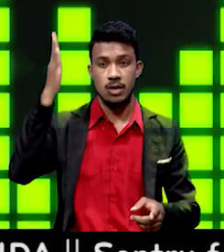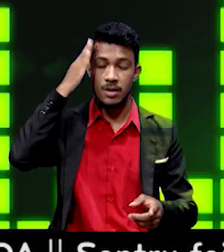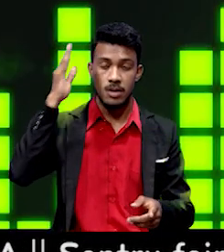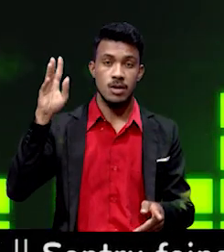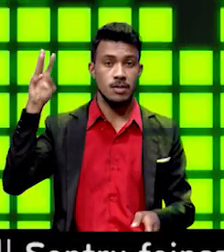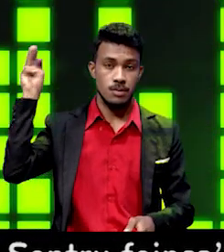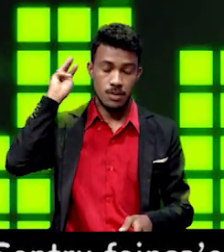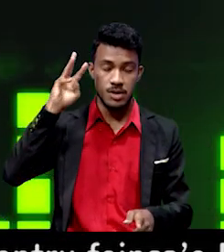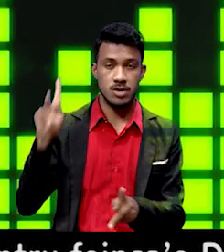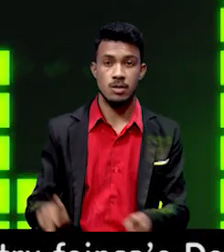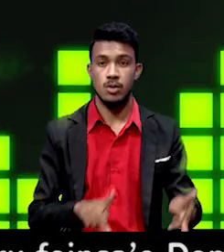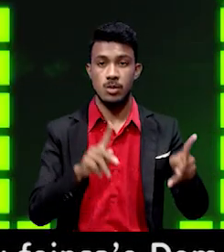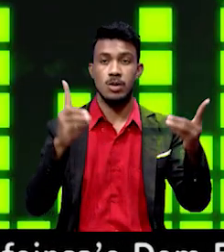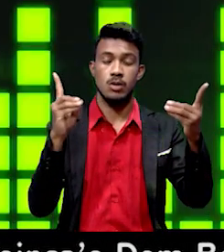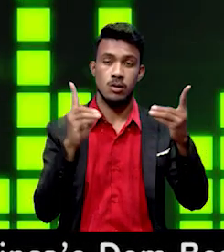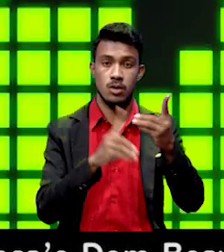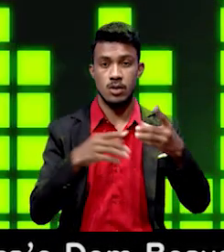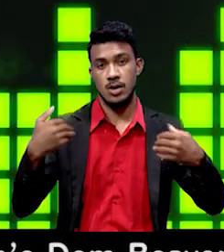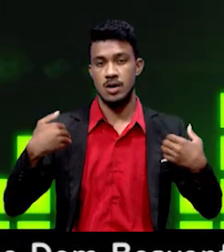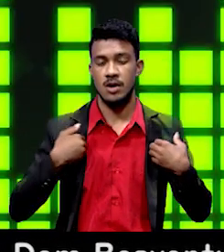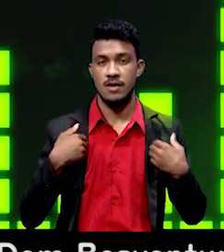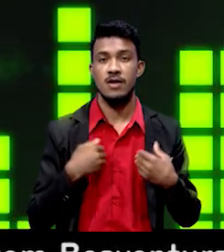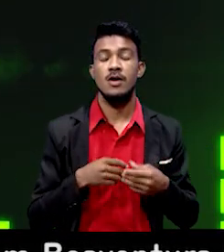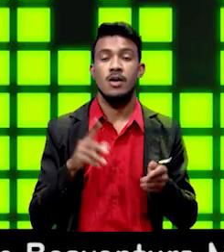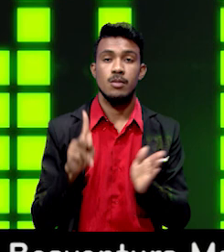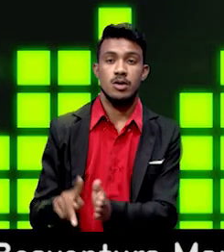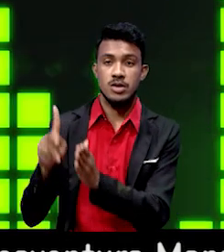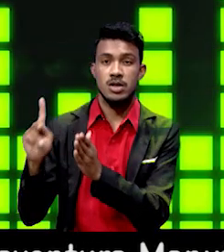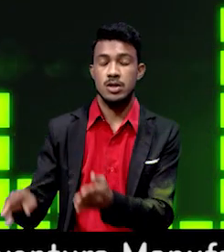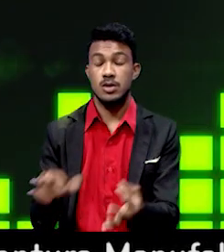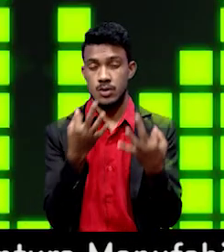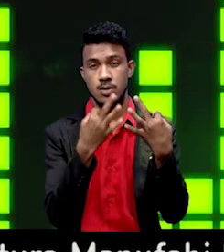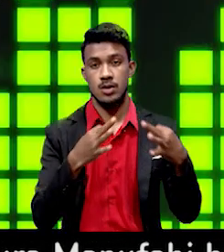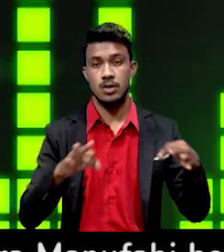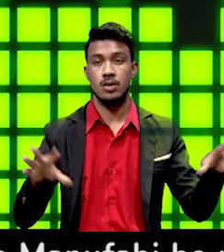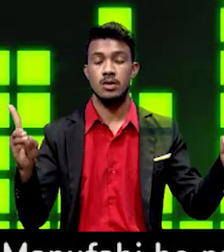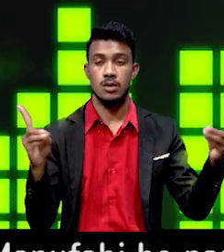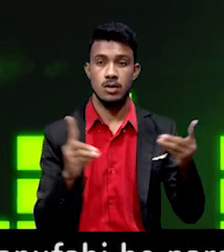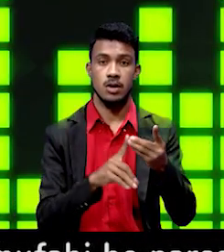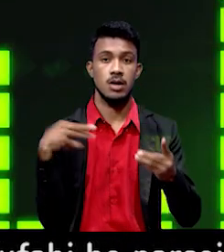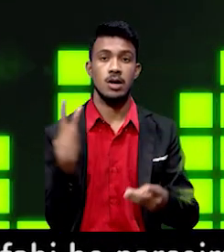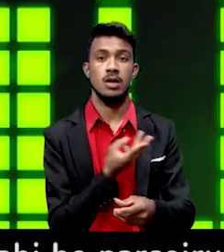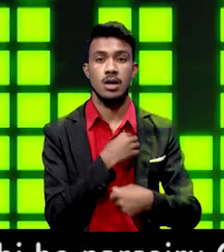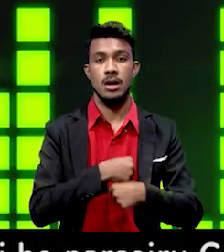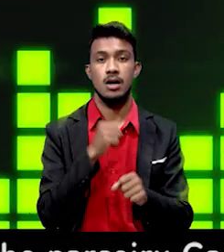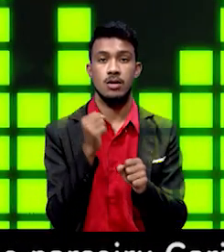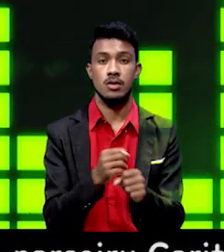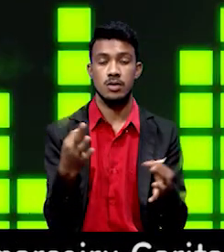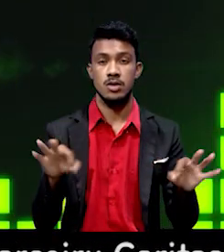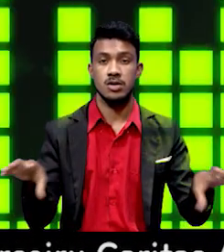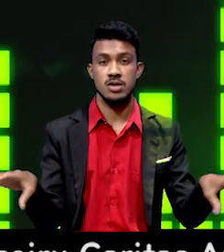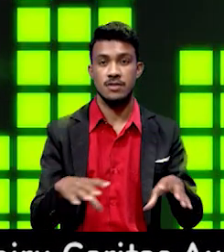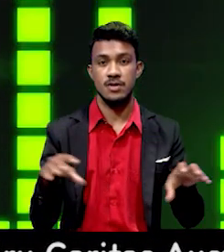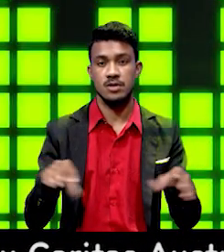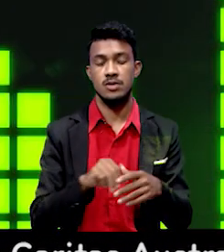loron acontecimento né que das processo finaliza que das no be loron e preso e tal o be remata e tem o serviço que